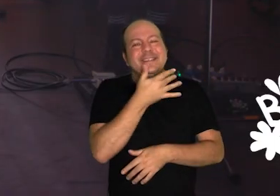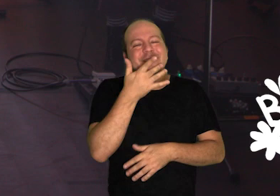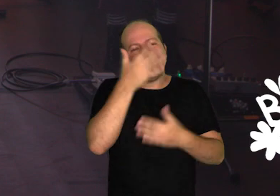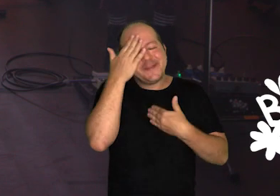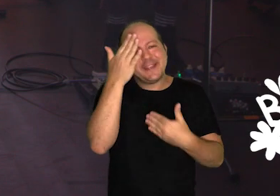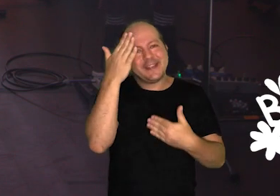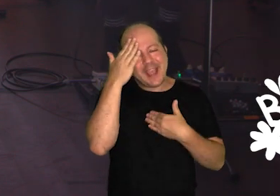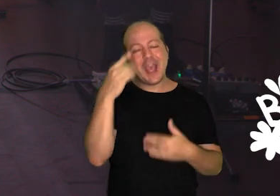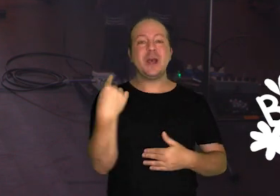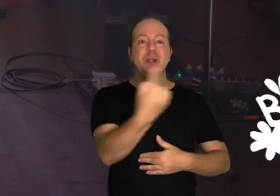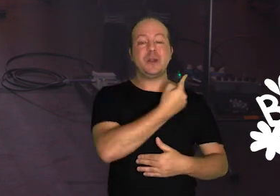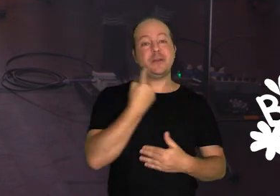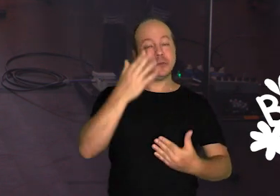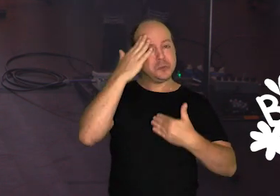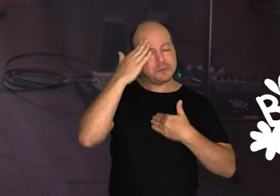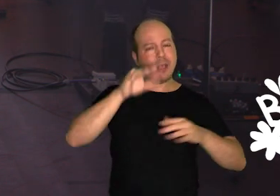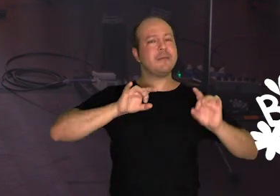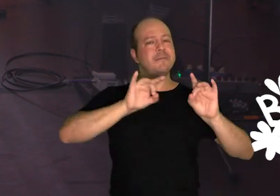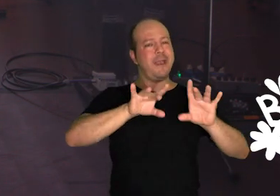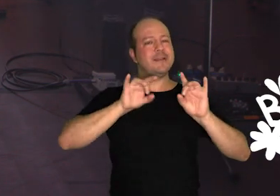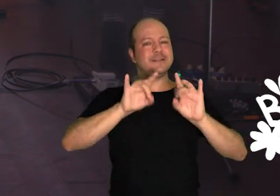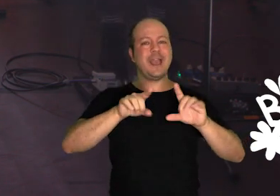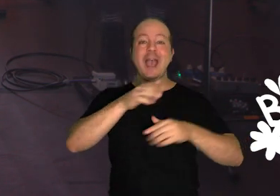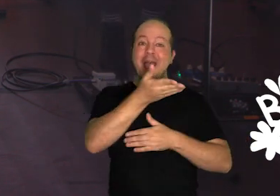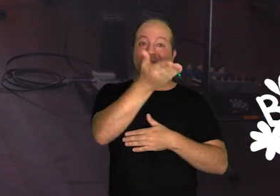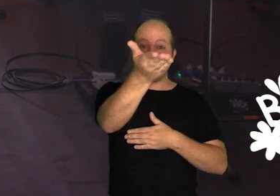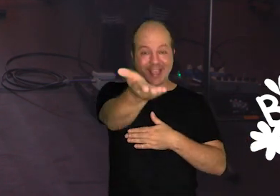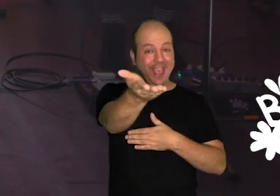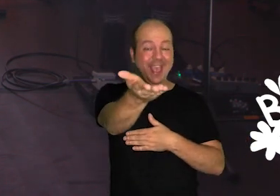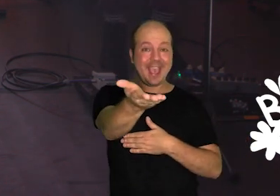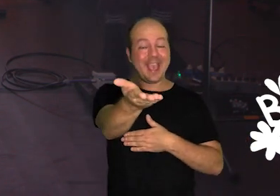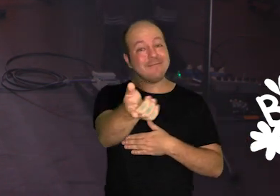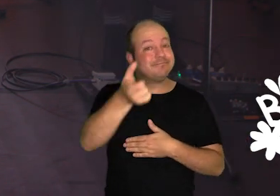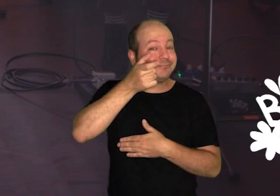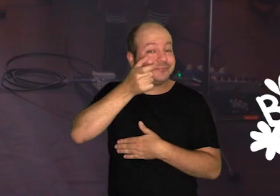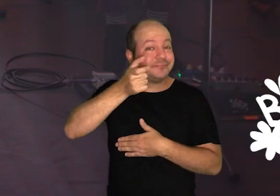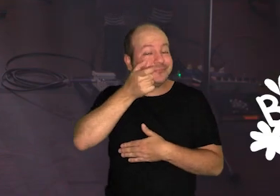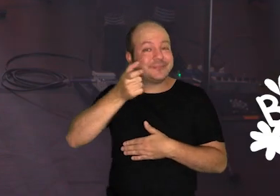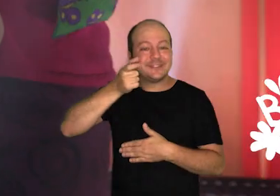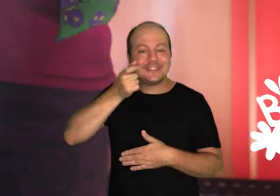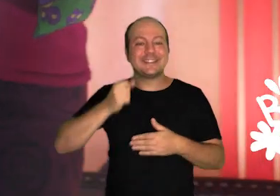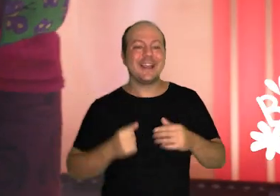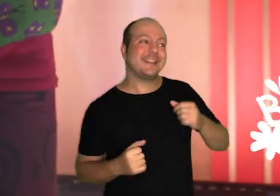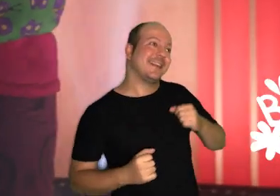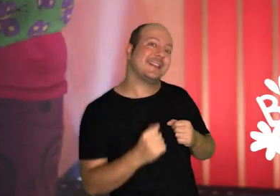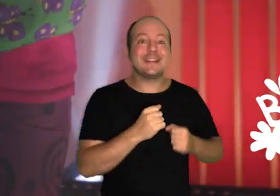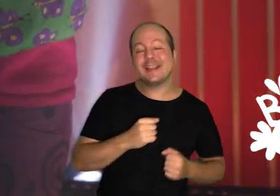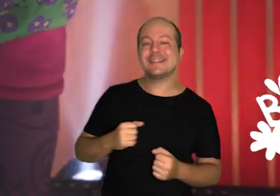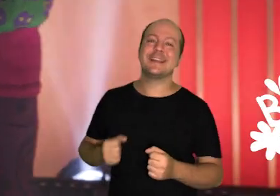muito obrigada. E o nosso agradecimento mais que especial a vocês que estão aí desse lado!